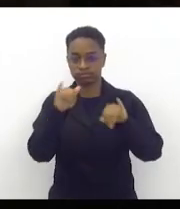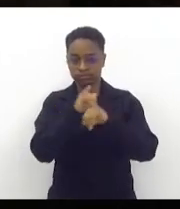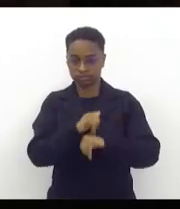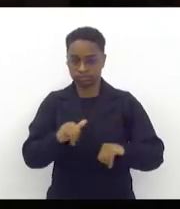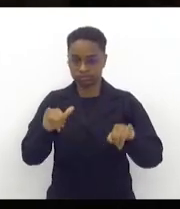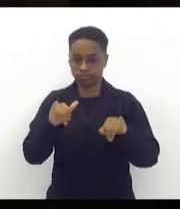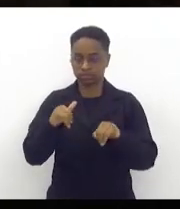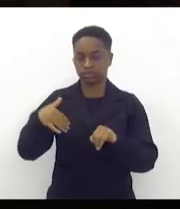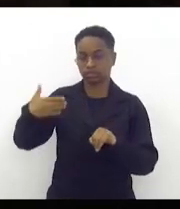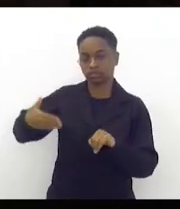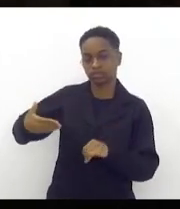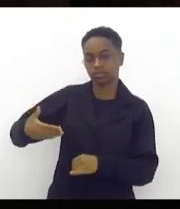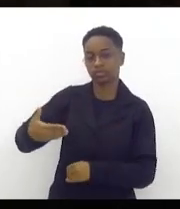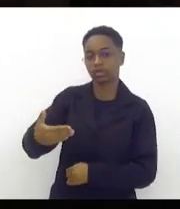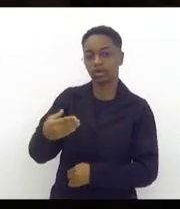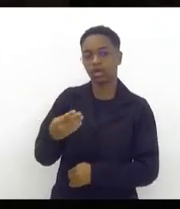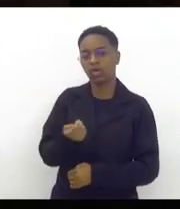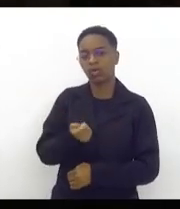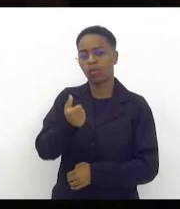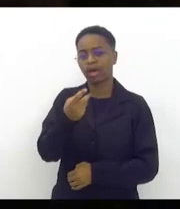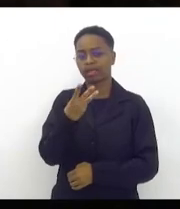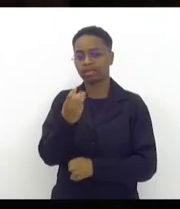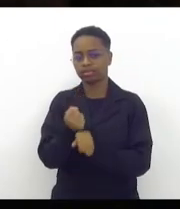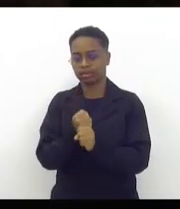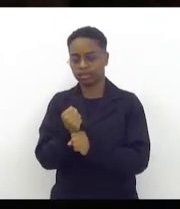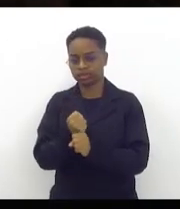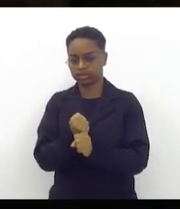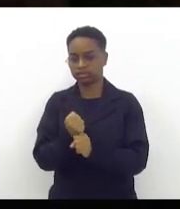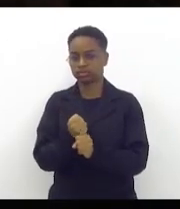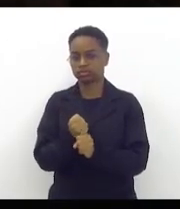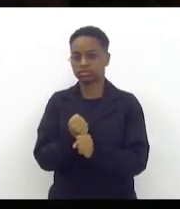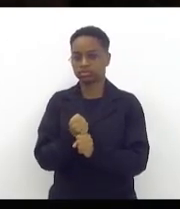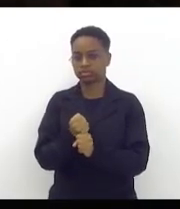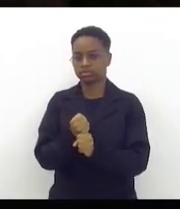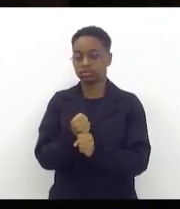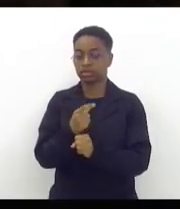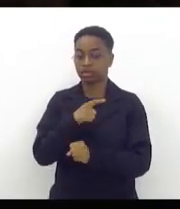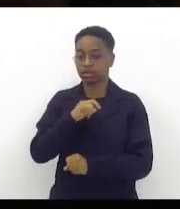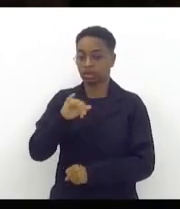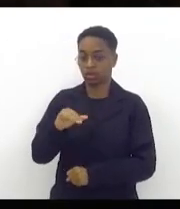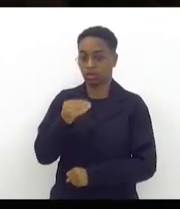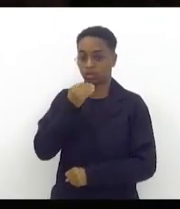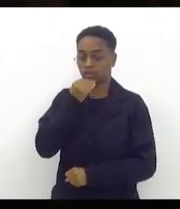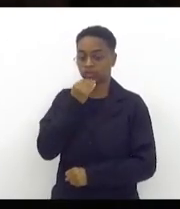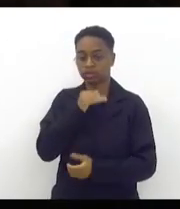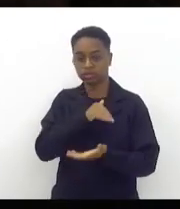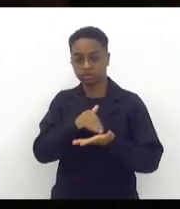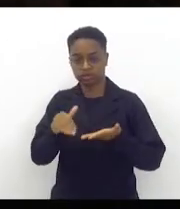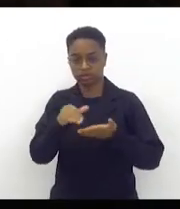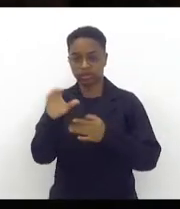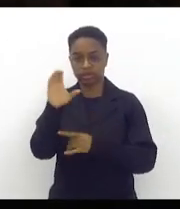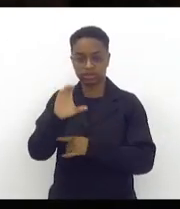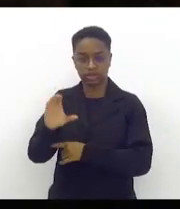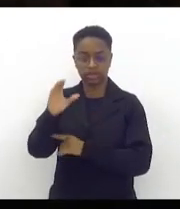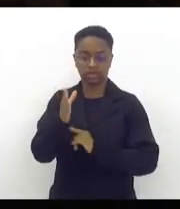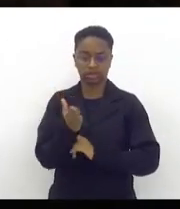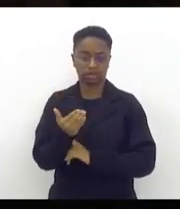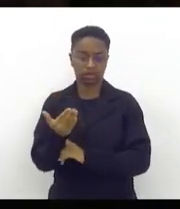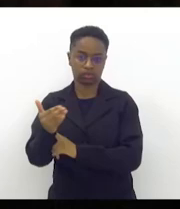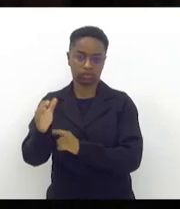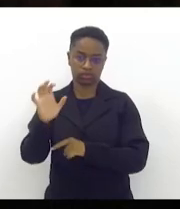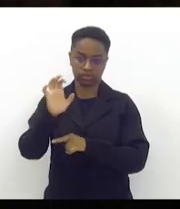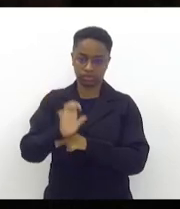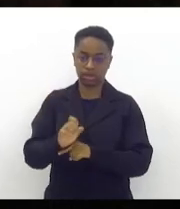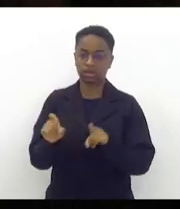longo de quase 3 anos, nós trabalhamos, tivemos a oportunidade de ser secretário de Ciência e Tecnologia do Estado,